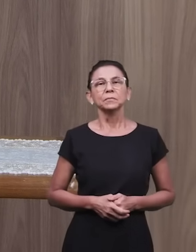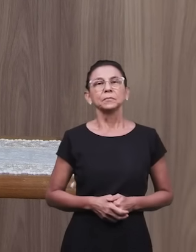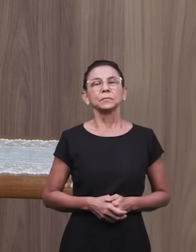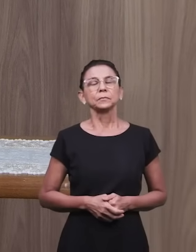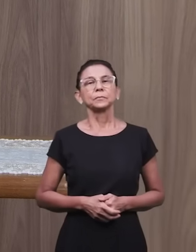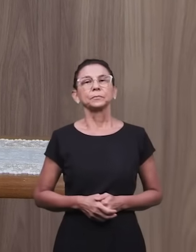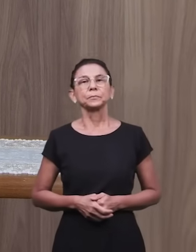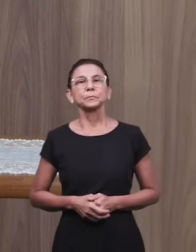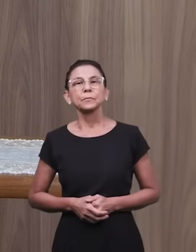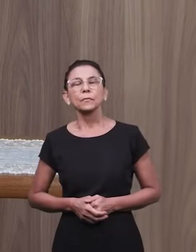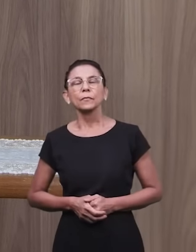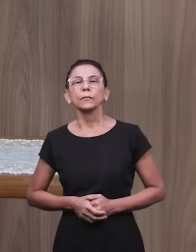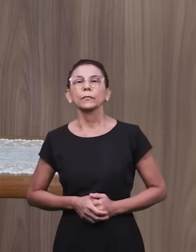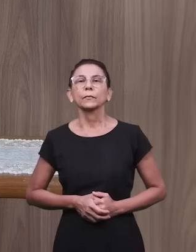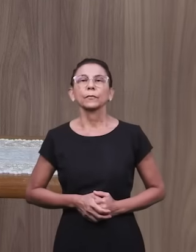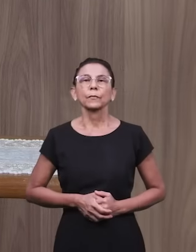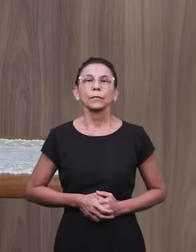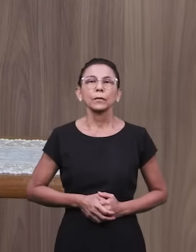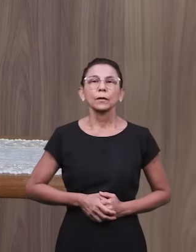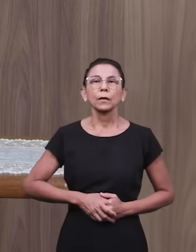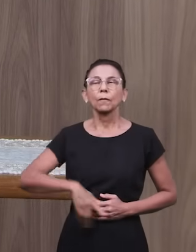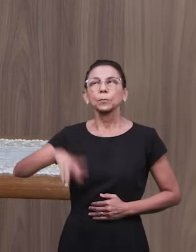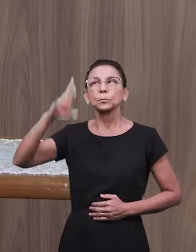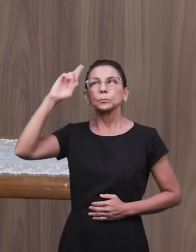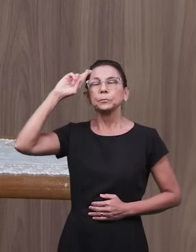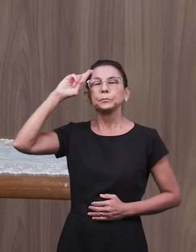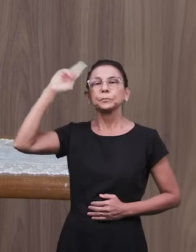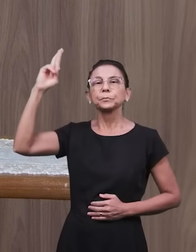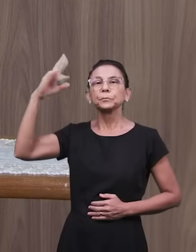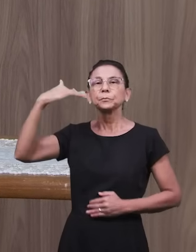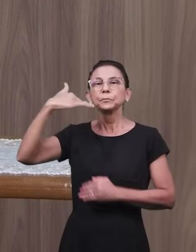de Deus, de um preparo espiritual.